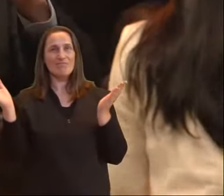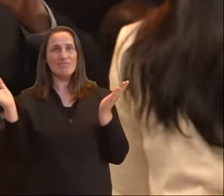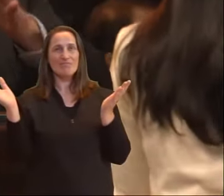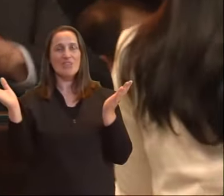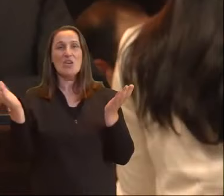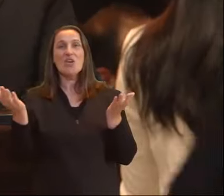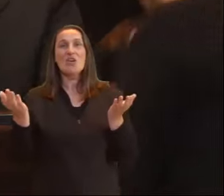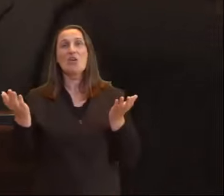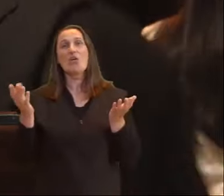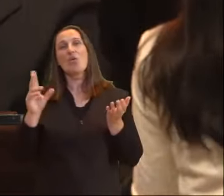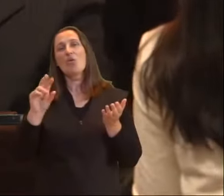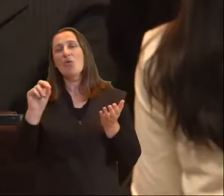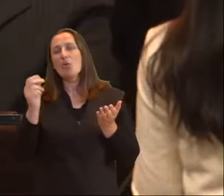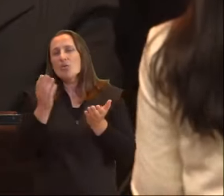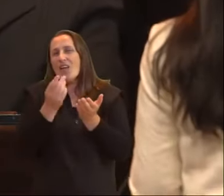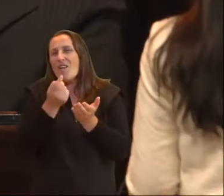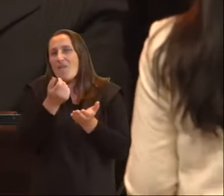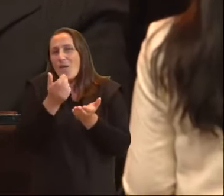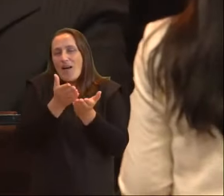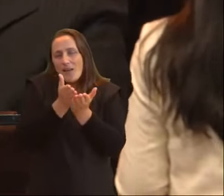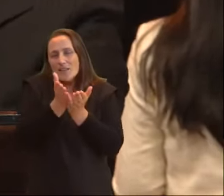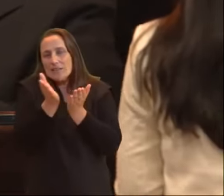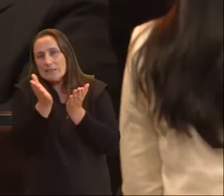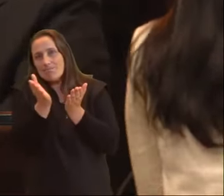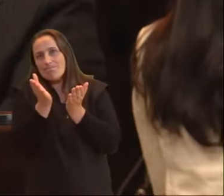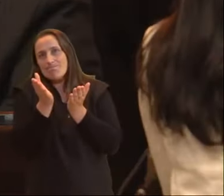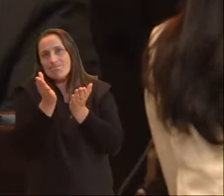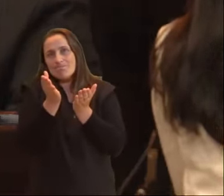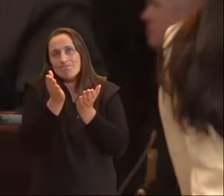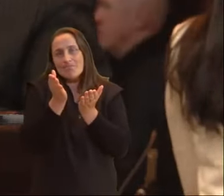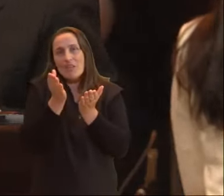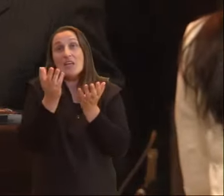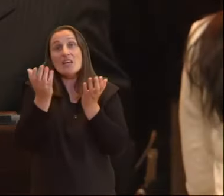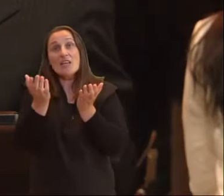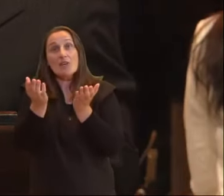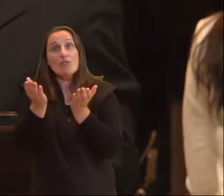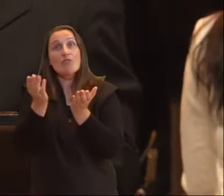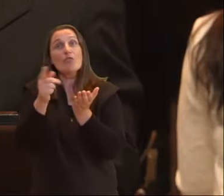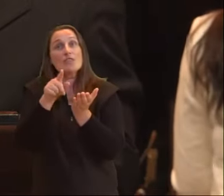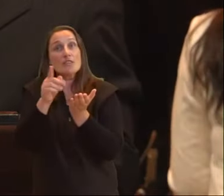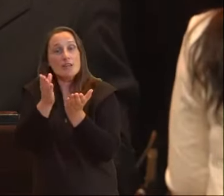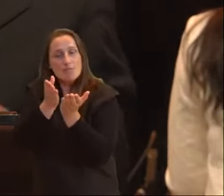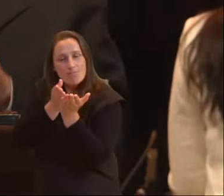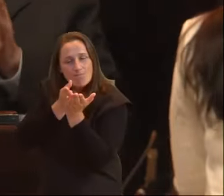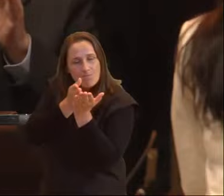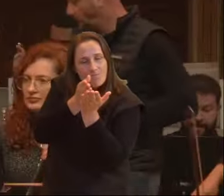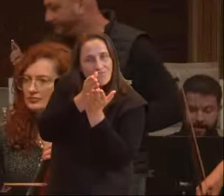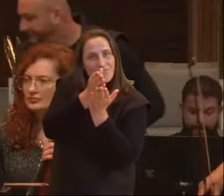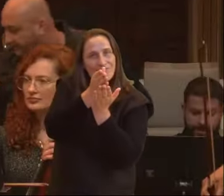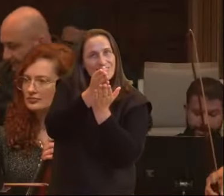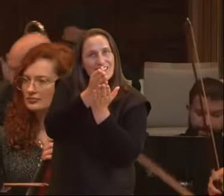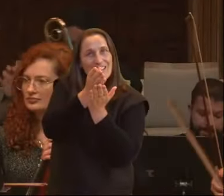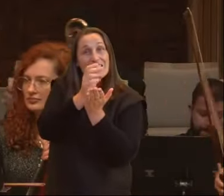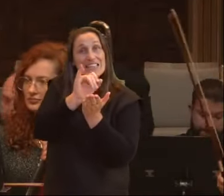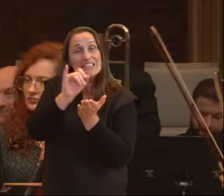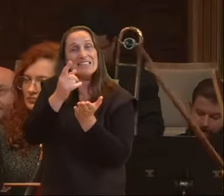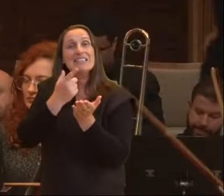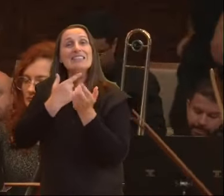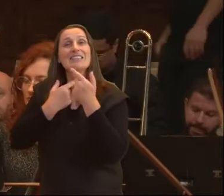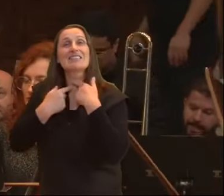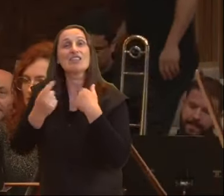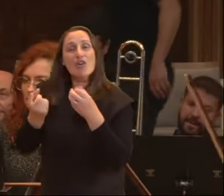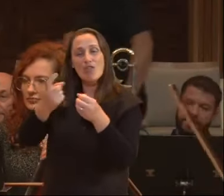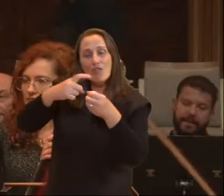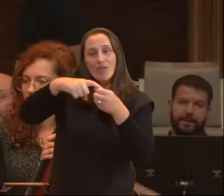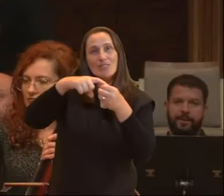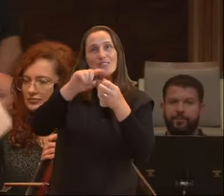ou está saindo, eu queria que nesta manhã você voltasse. Se você deseja voltar para esta